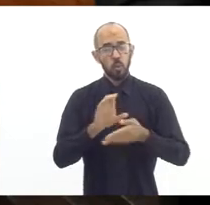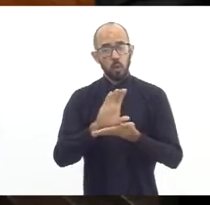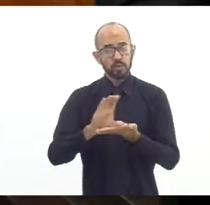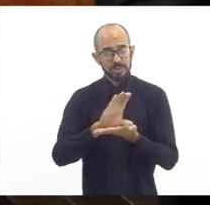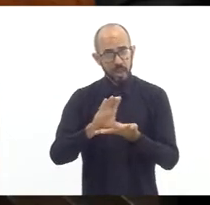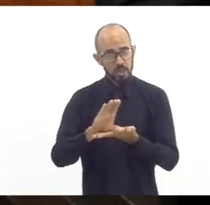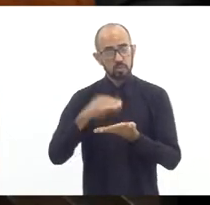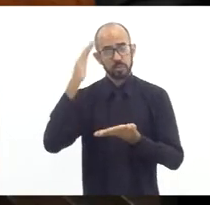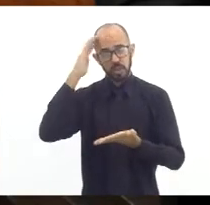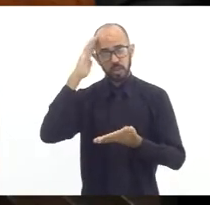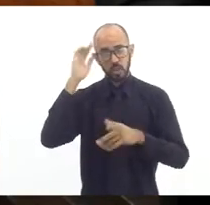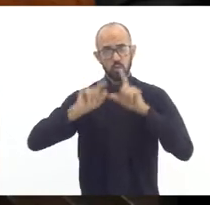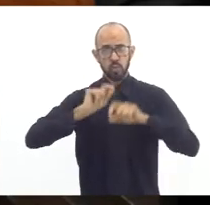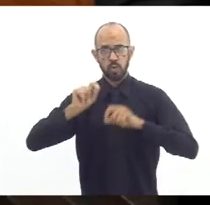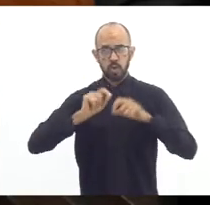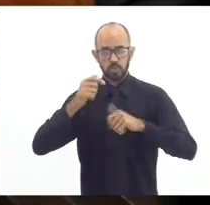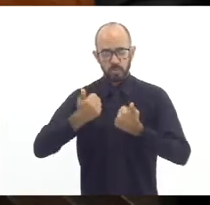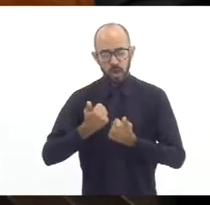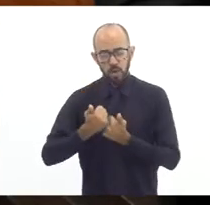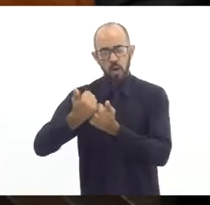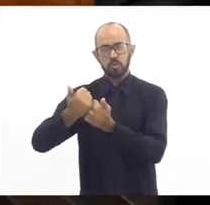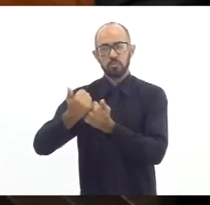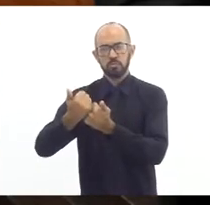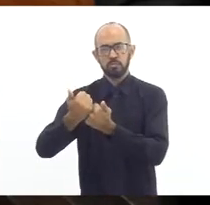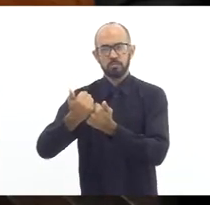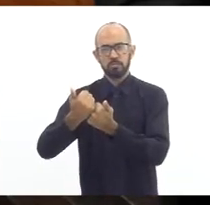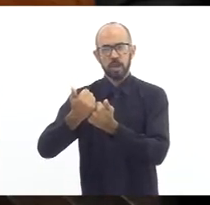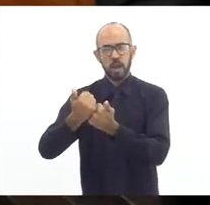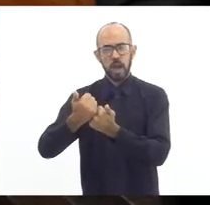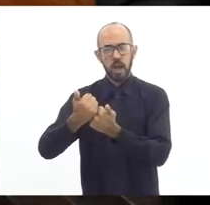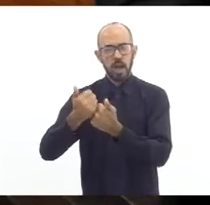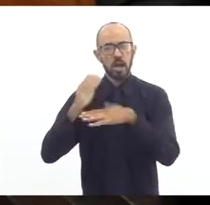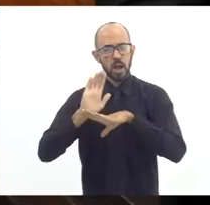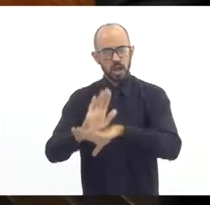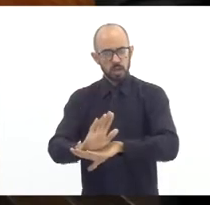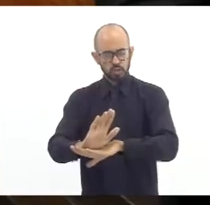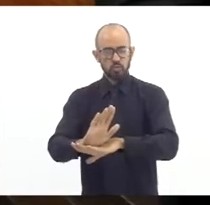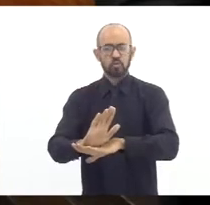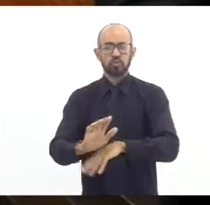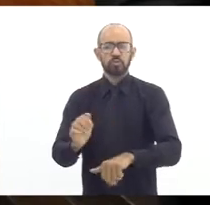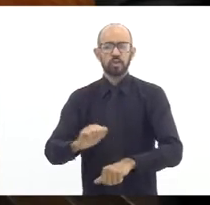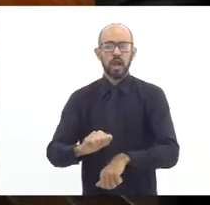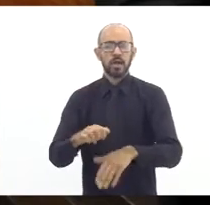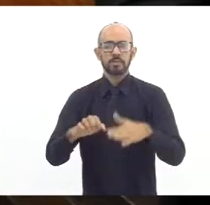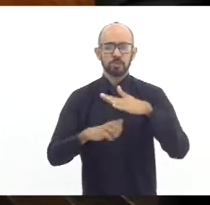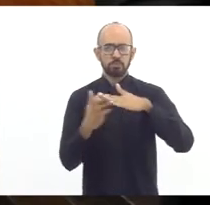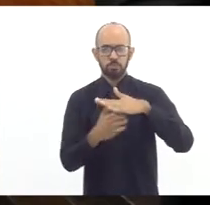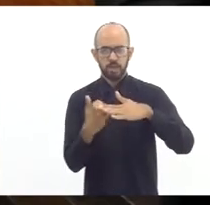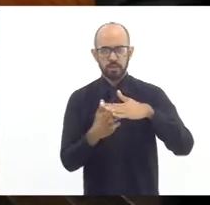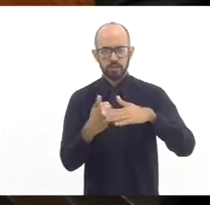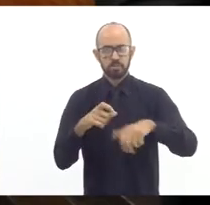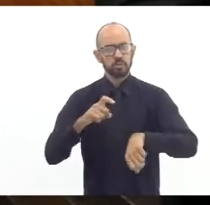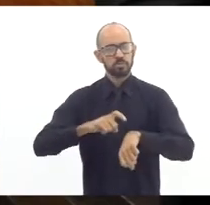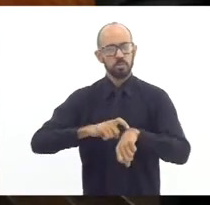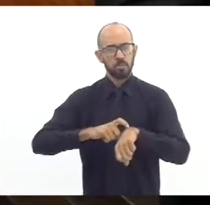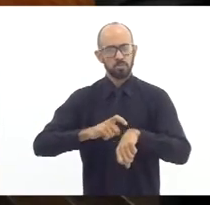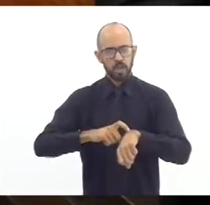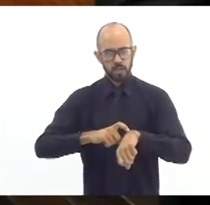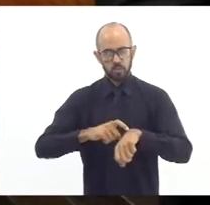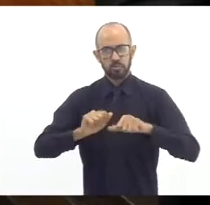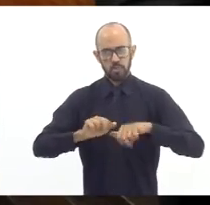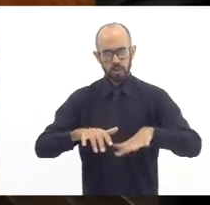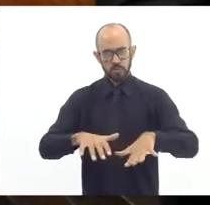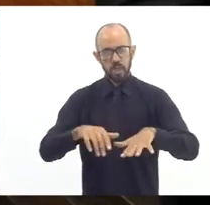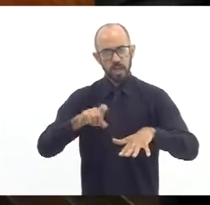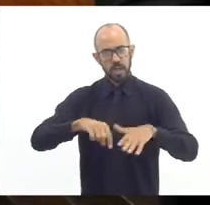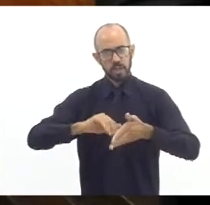de colaborar com as concessionárias reguladas pela agência naquele momento de pandemia seria uma forma de desonerar elas de